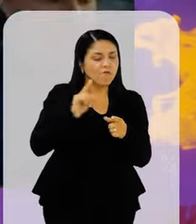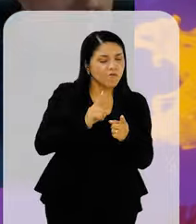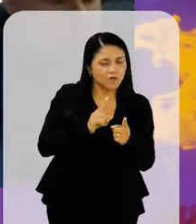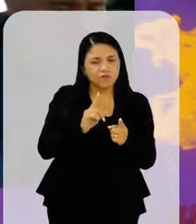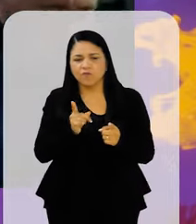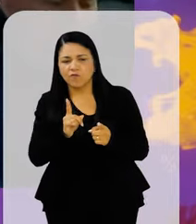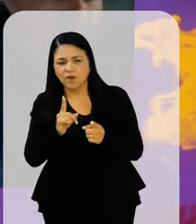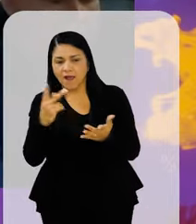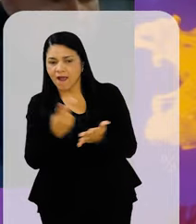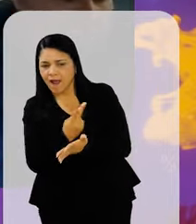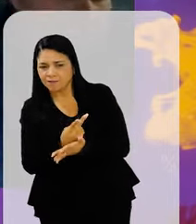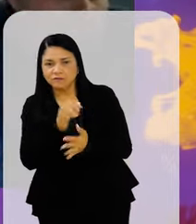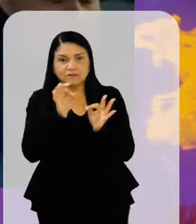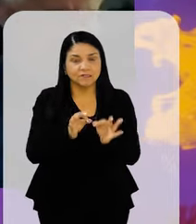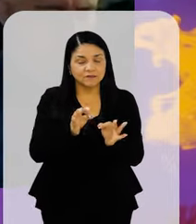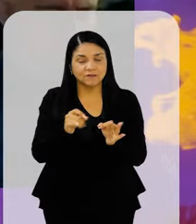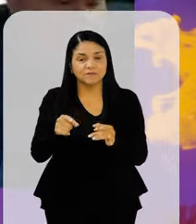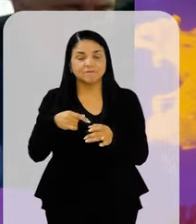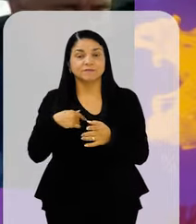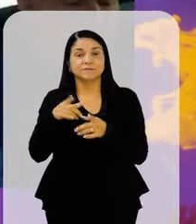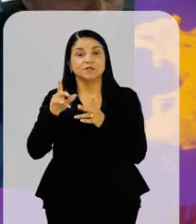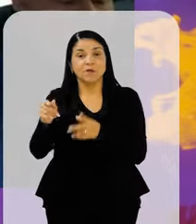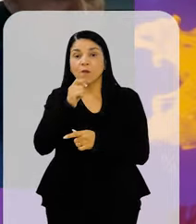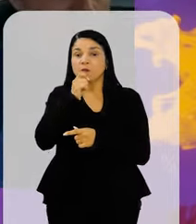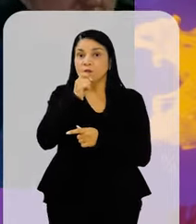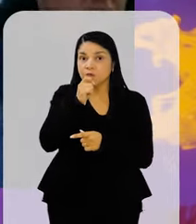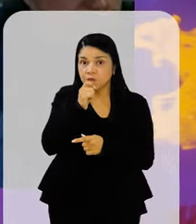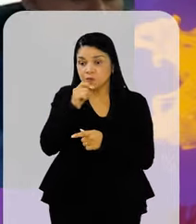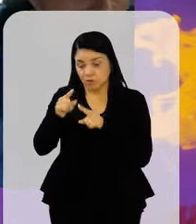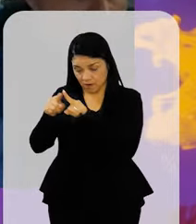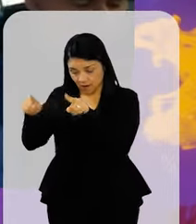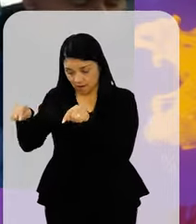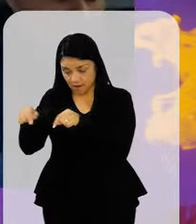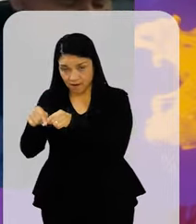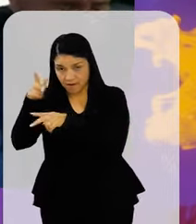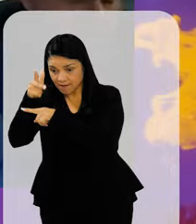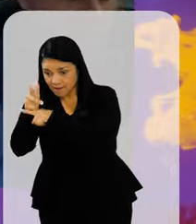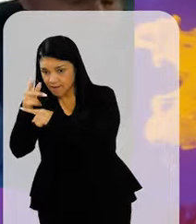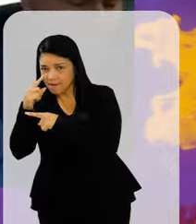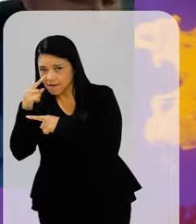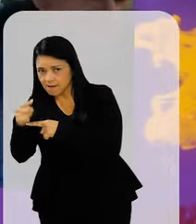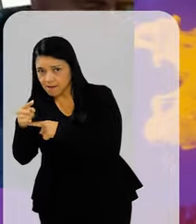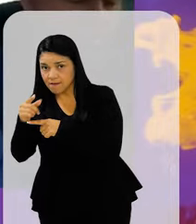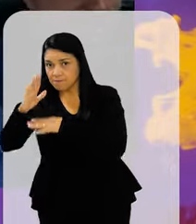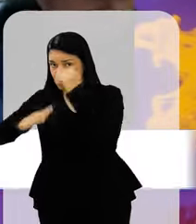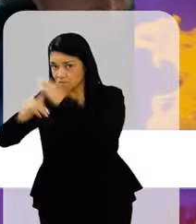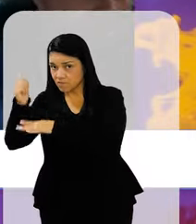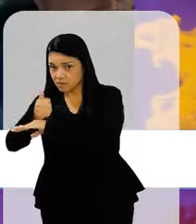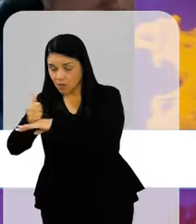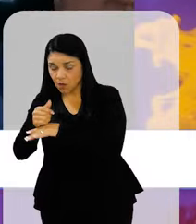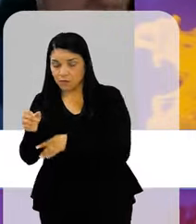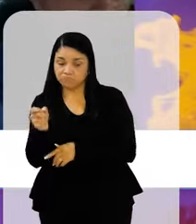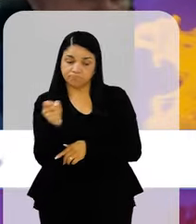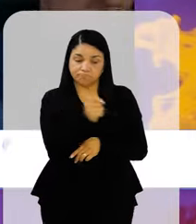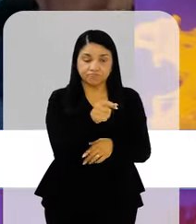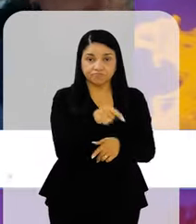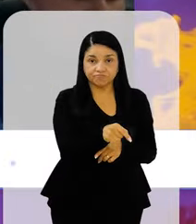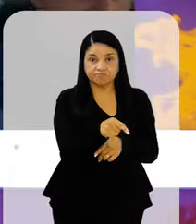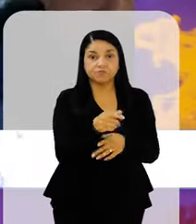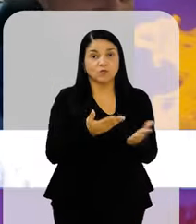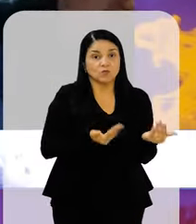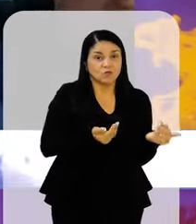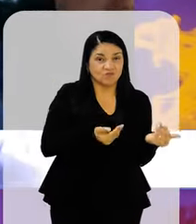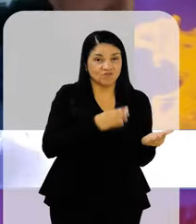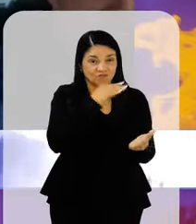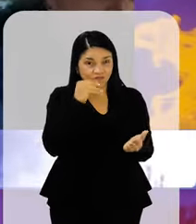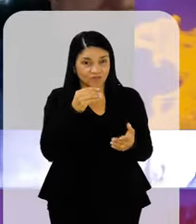bota um árbitro dentro da cabine do vídeo, que é um cara consagrado. Você bota um menino dentro do campo, com certeza esse menino vai perder um pouquinho a ingerência